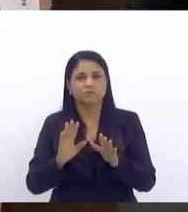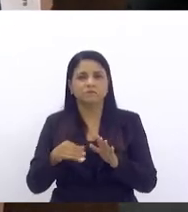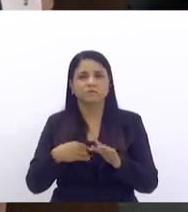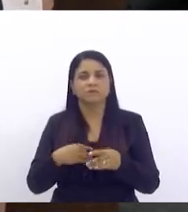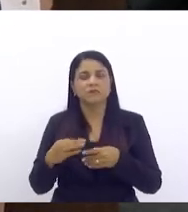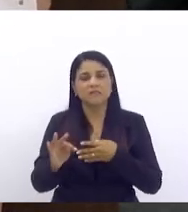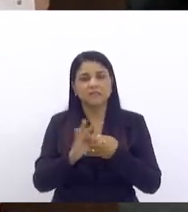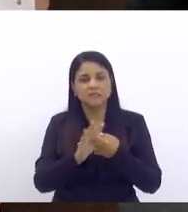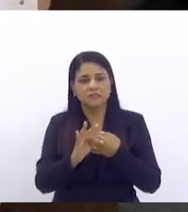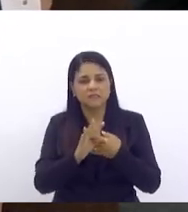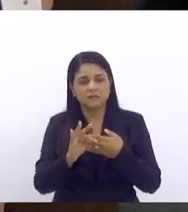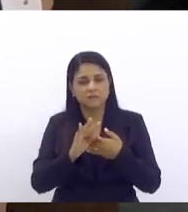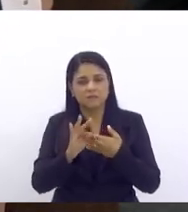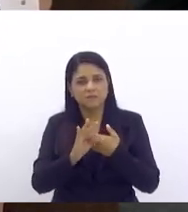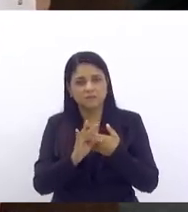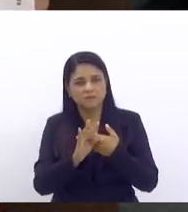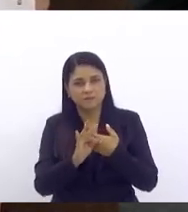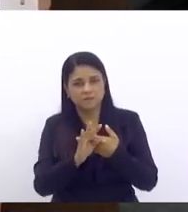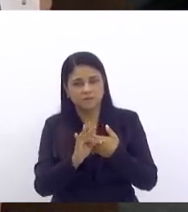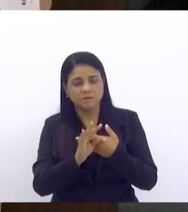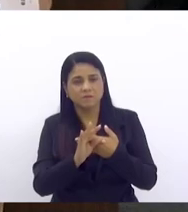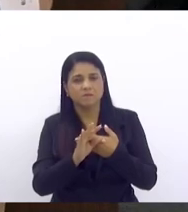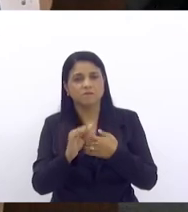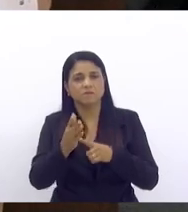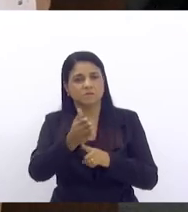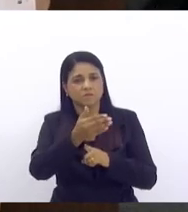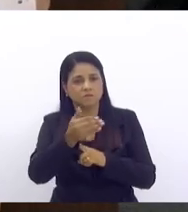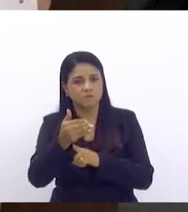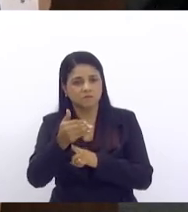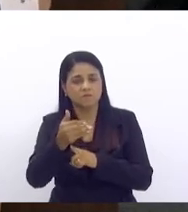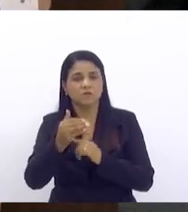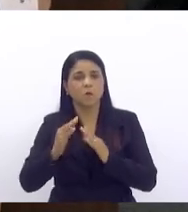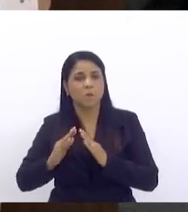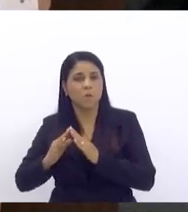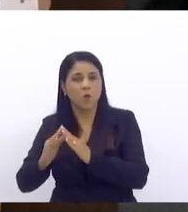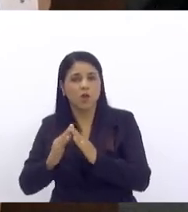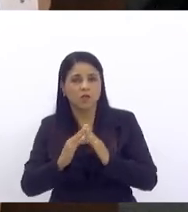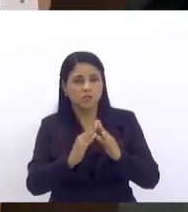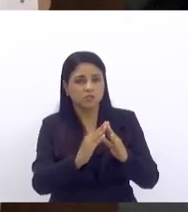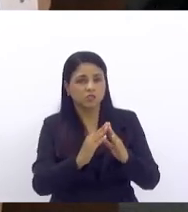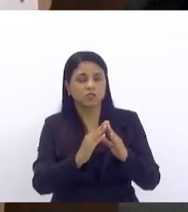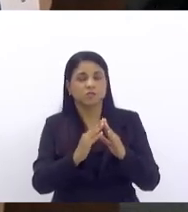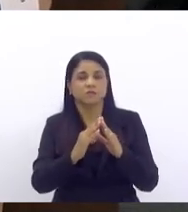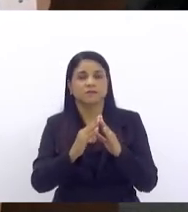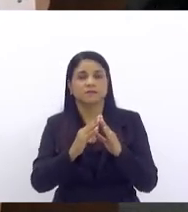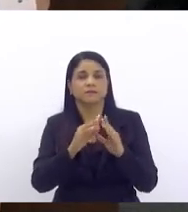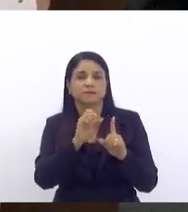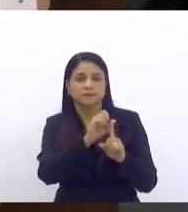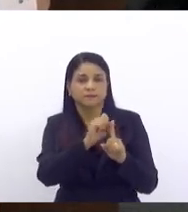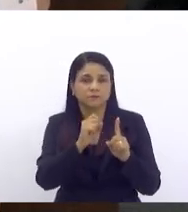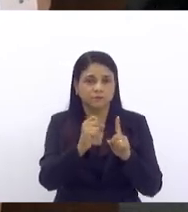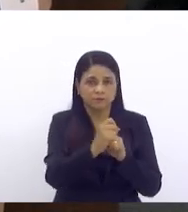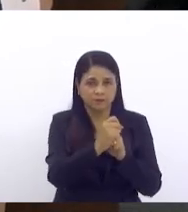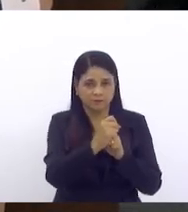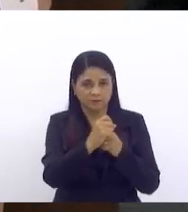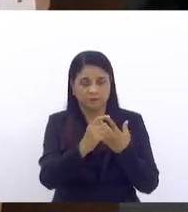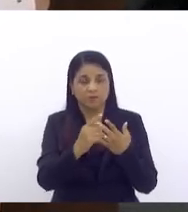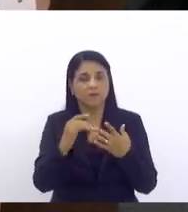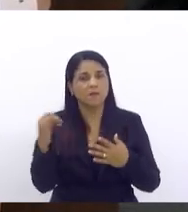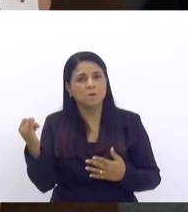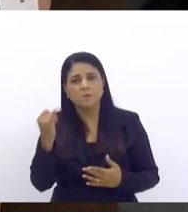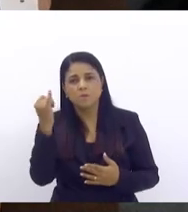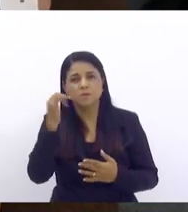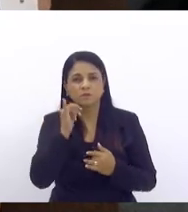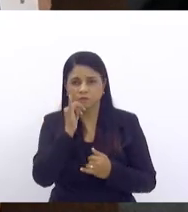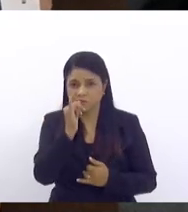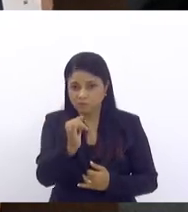técnica relacionada às moradias de especial interesse social. Então, é super importante dizer que